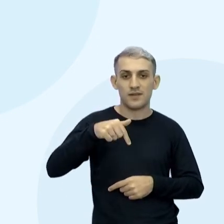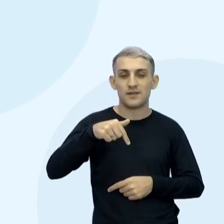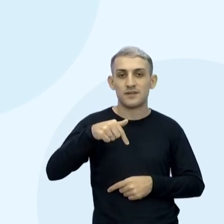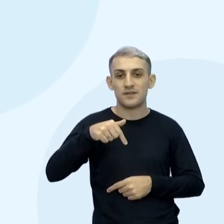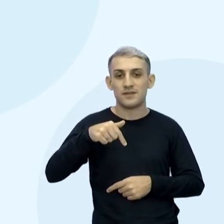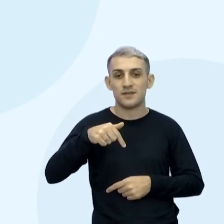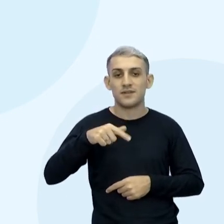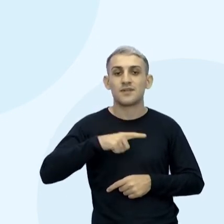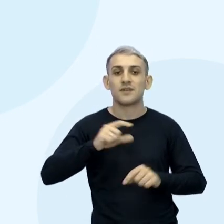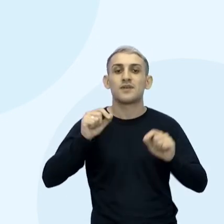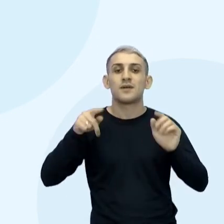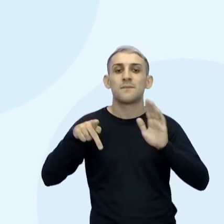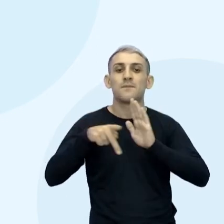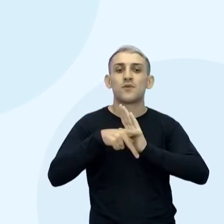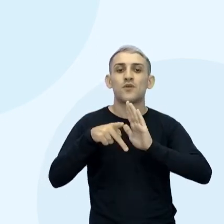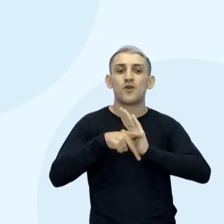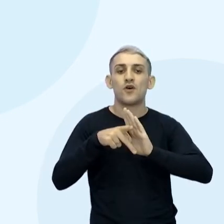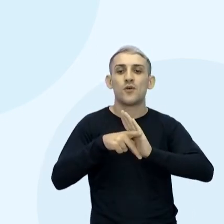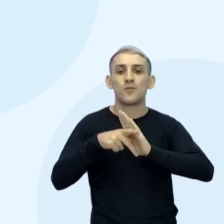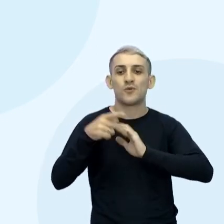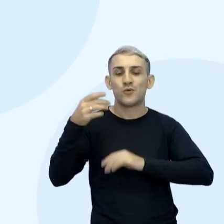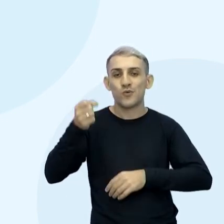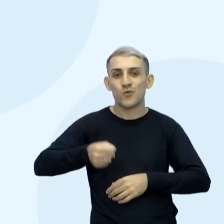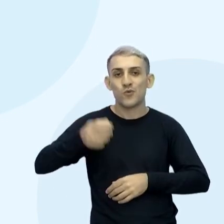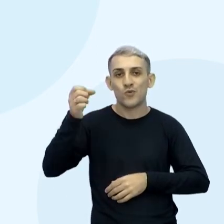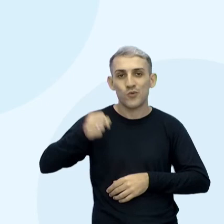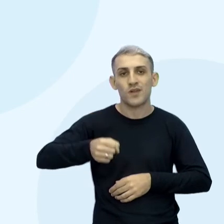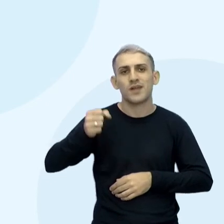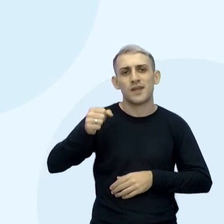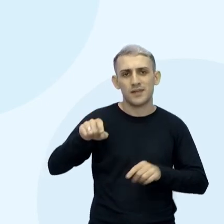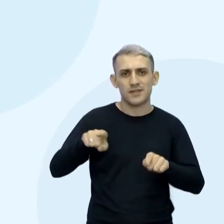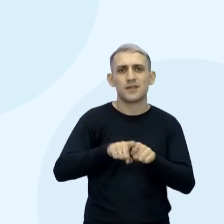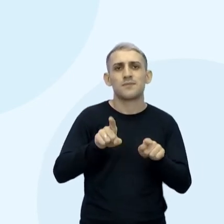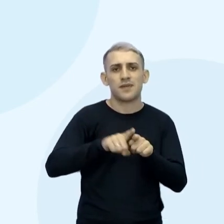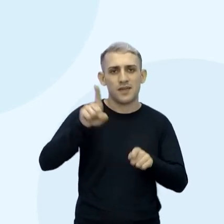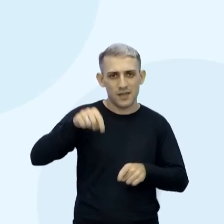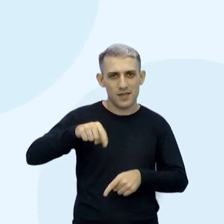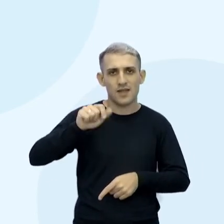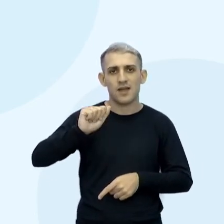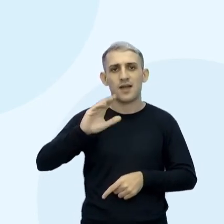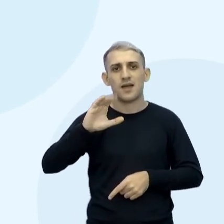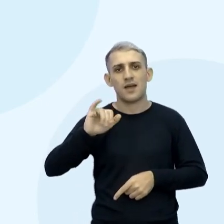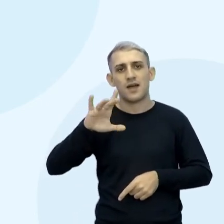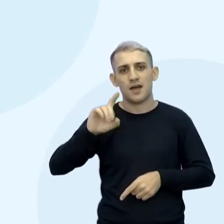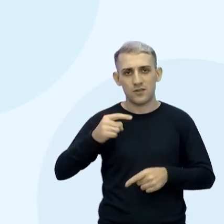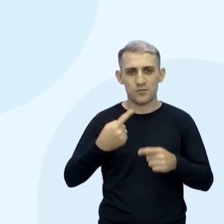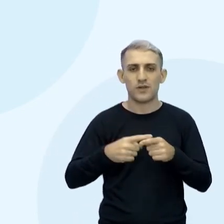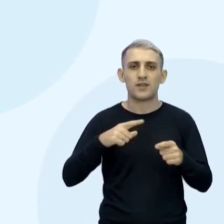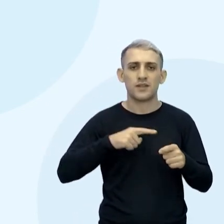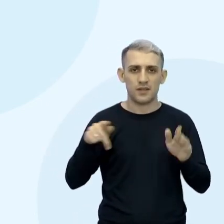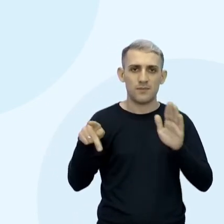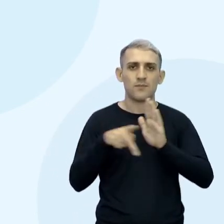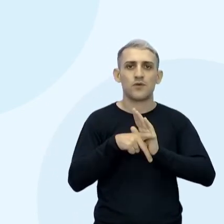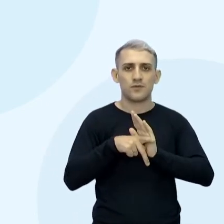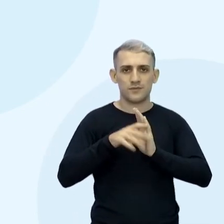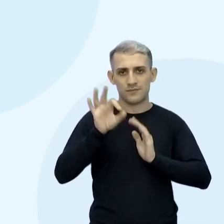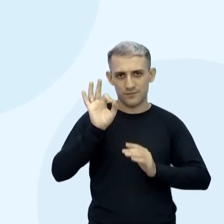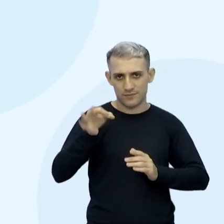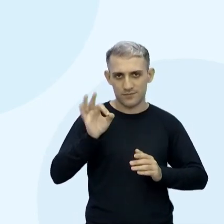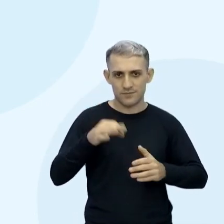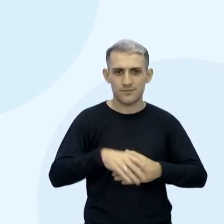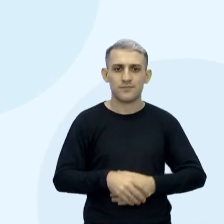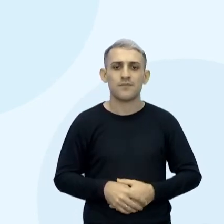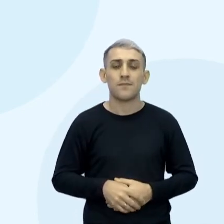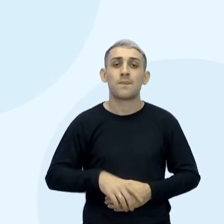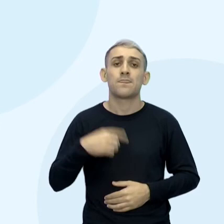gente, aqui o nosso leite. Leite também é ácido, porque tem o ácido lático. Inclusive, tá certo? Então,